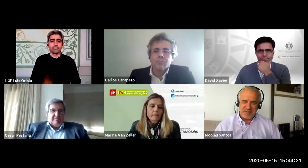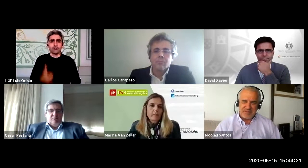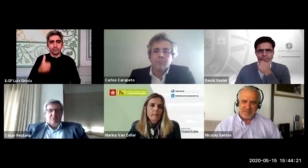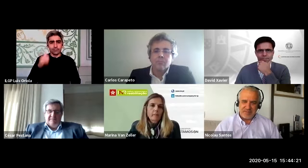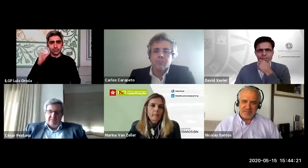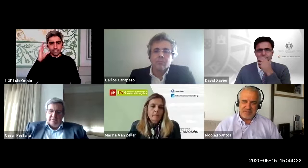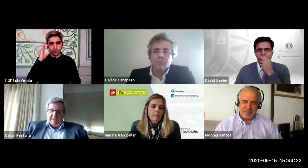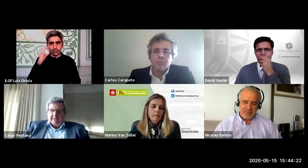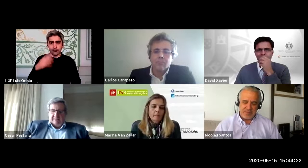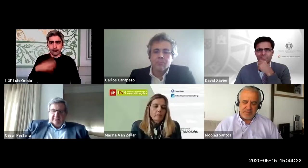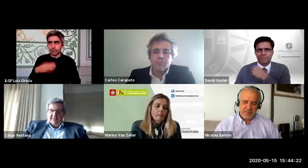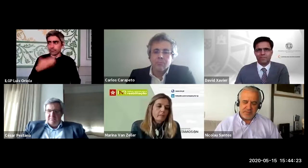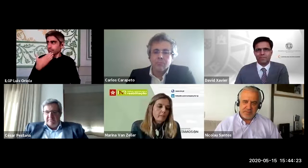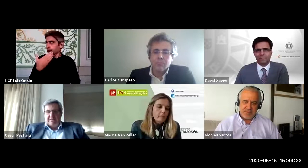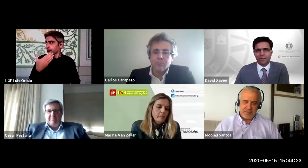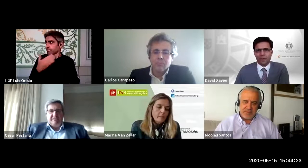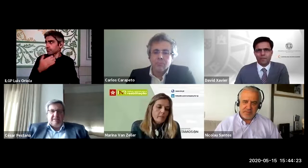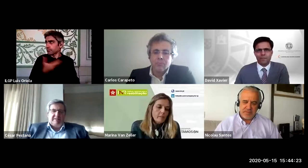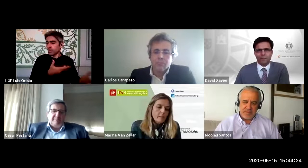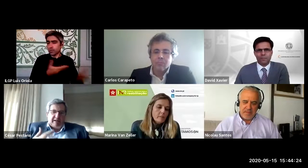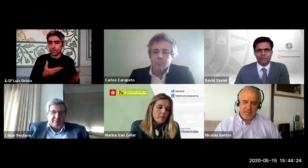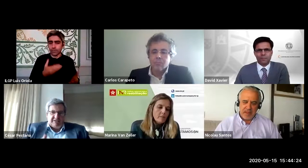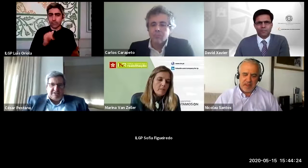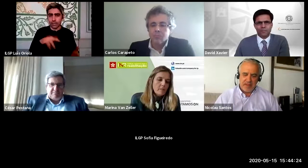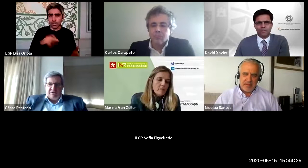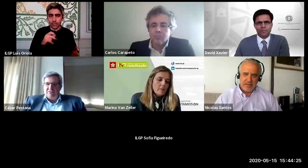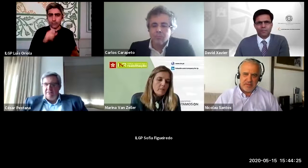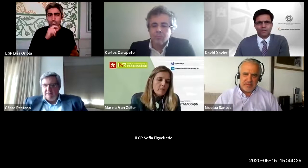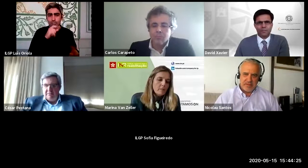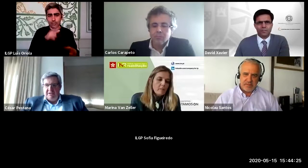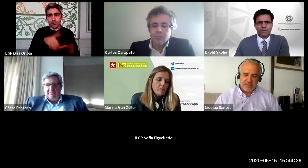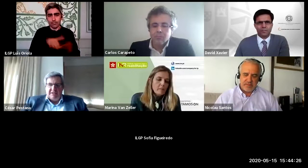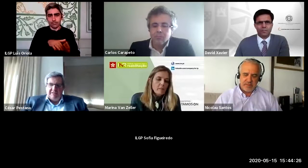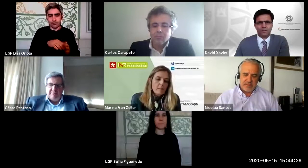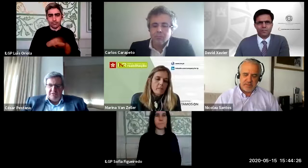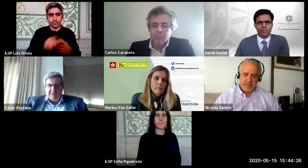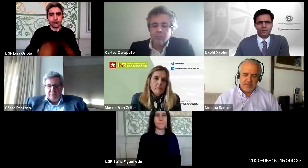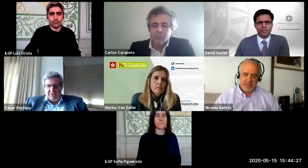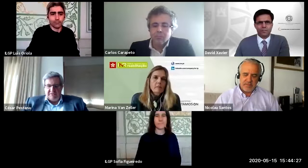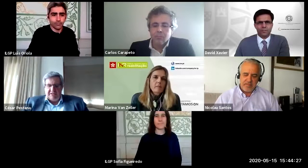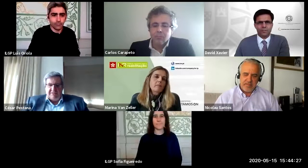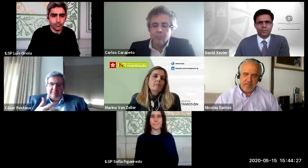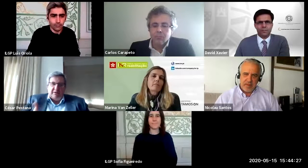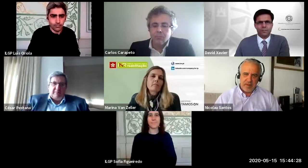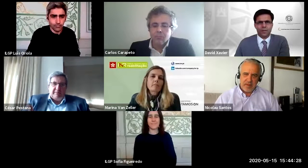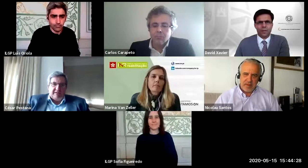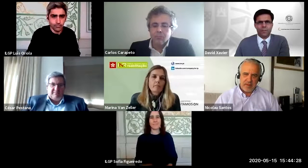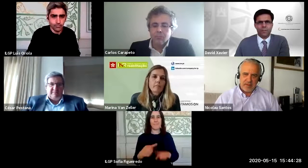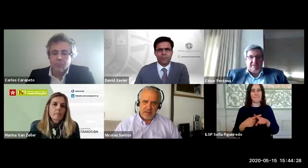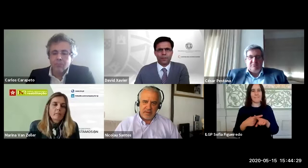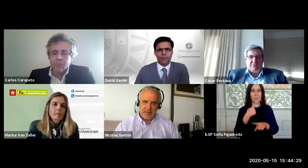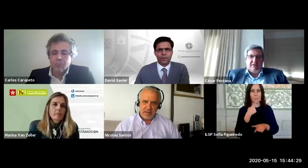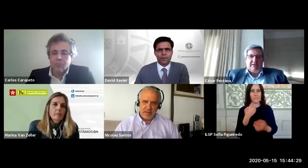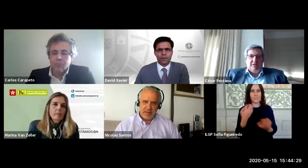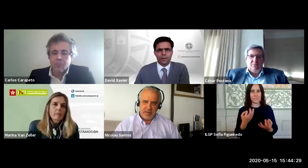o convite do INA e a possibilidade de participarmos nestes projetos colaborativos que têm sido muito interessantes e também cumprimentar